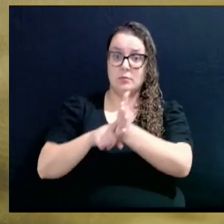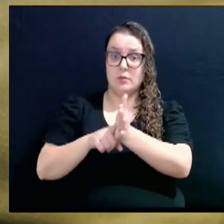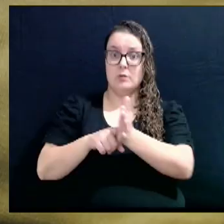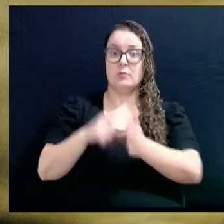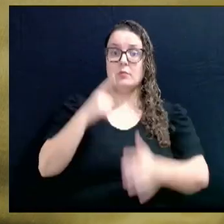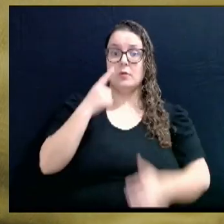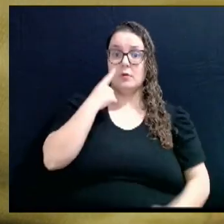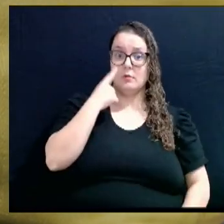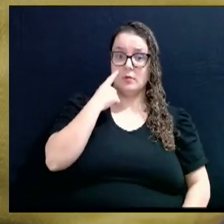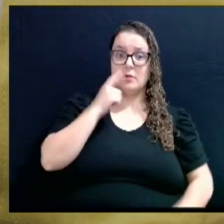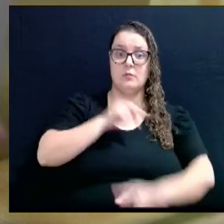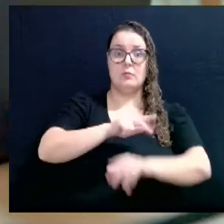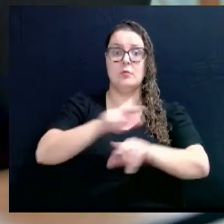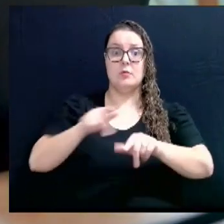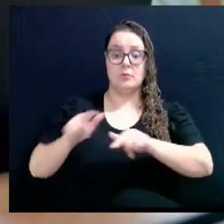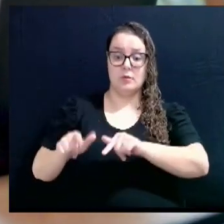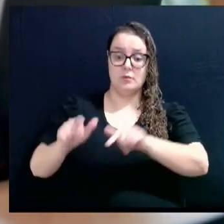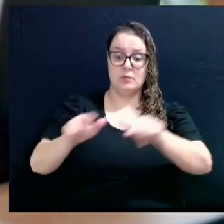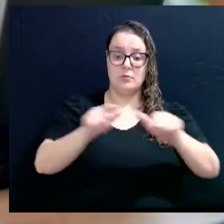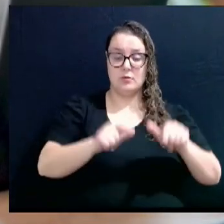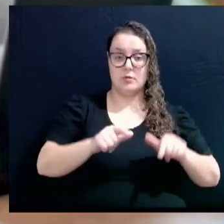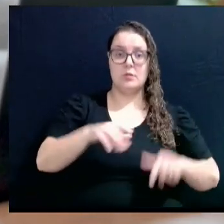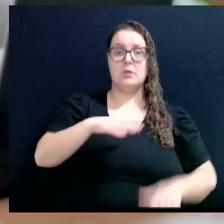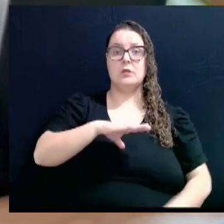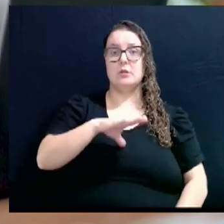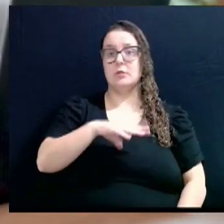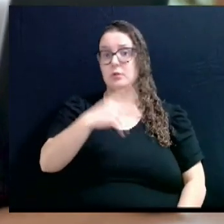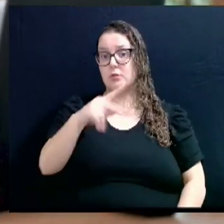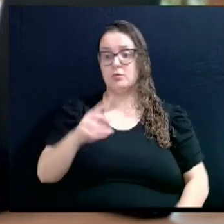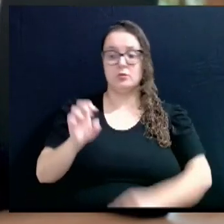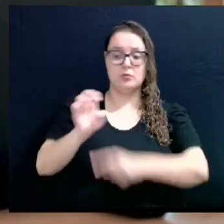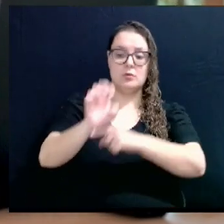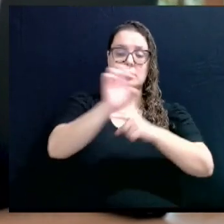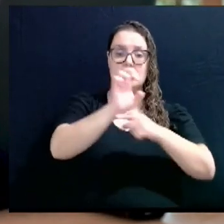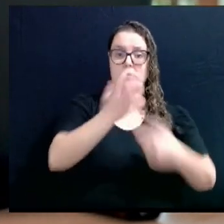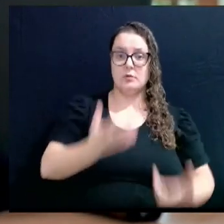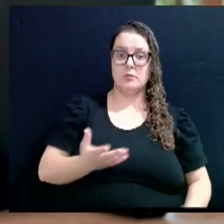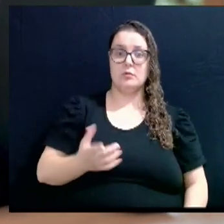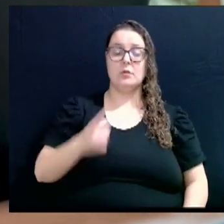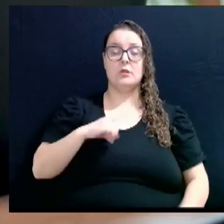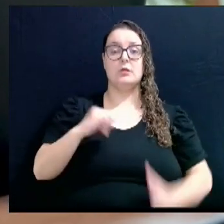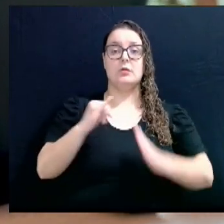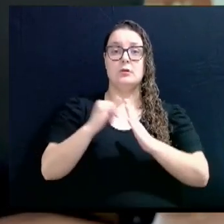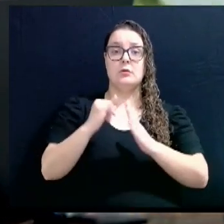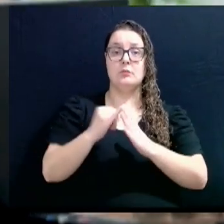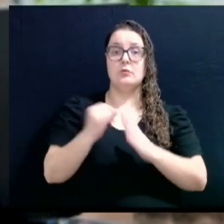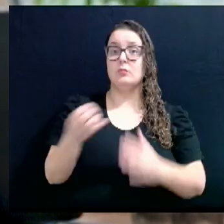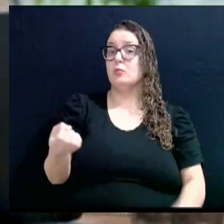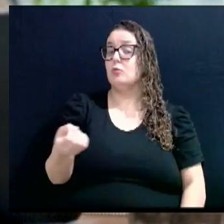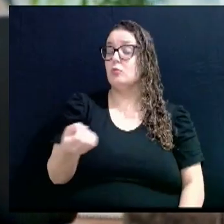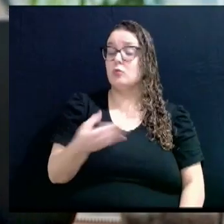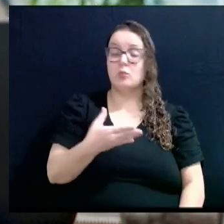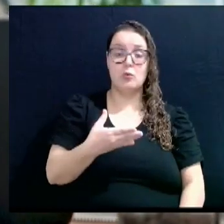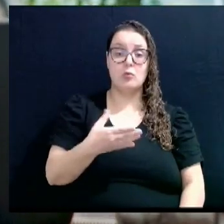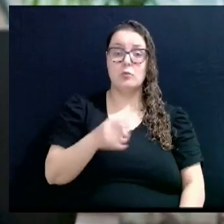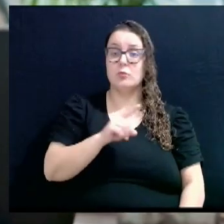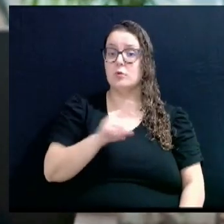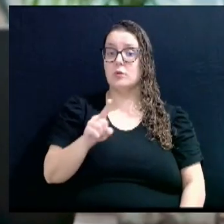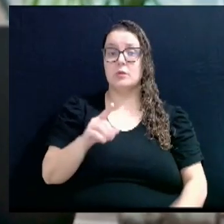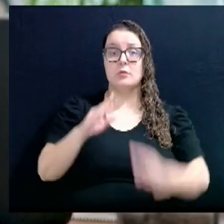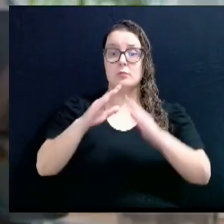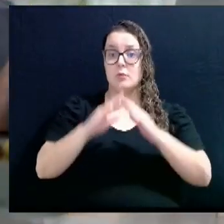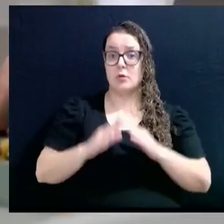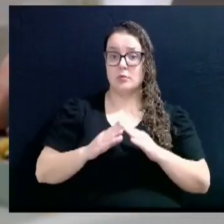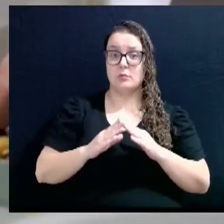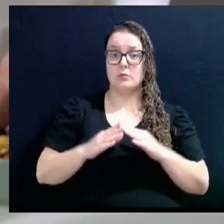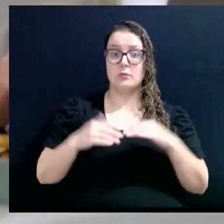várias partes aí da sua cidade, do estado, tem imóveis novinhos sem moradia. Então as